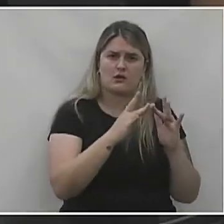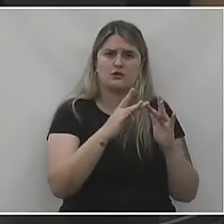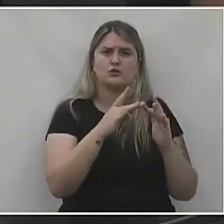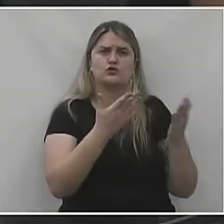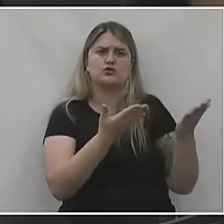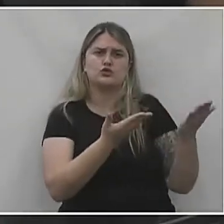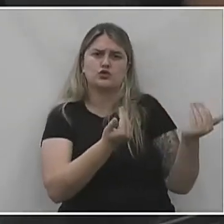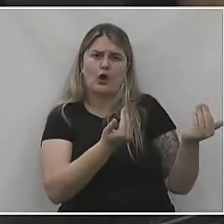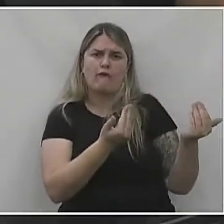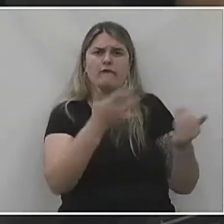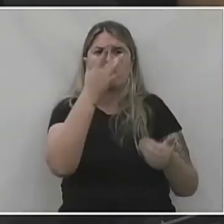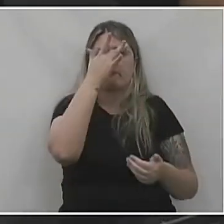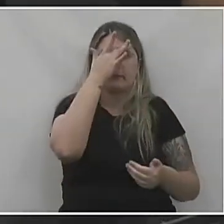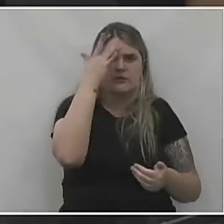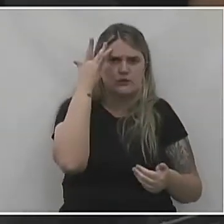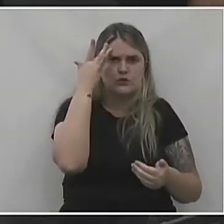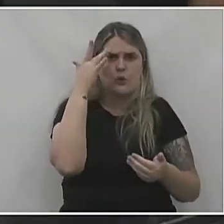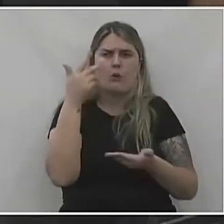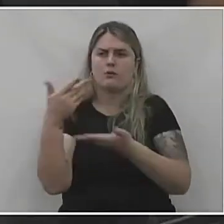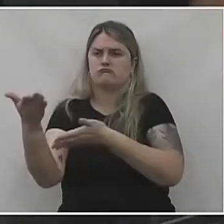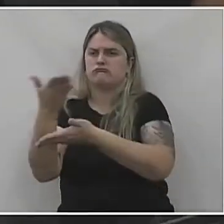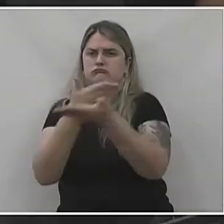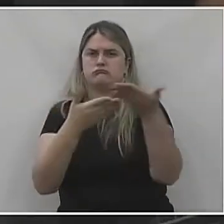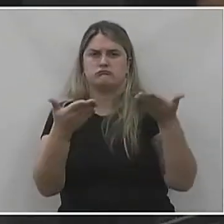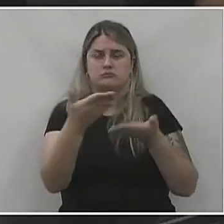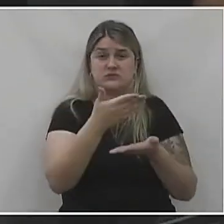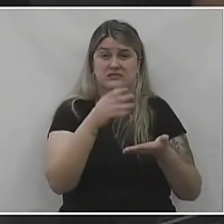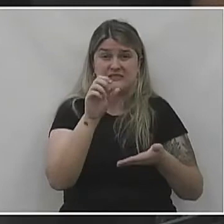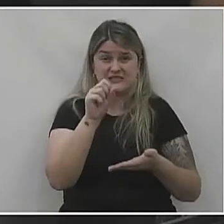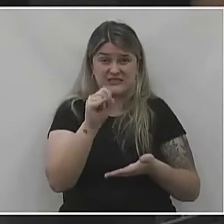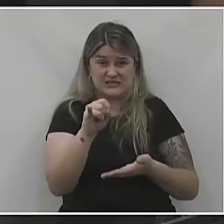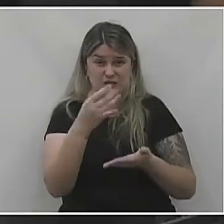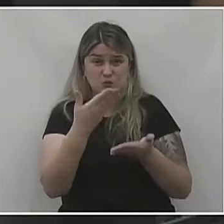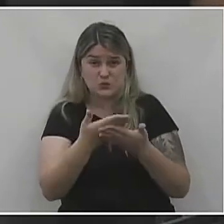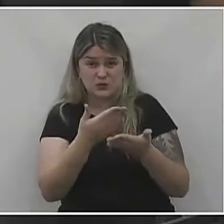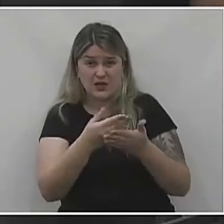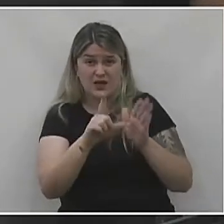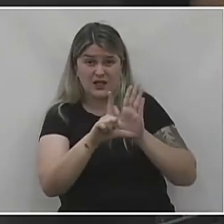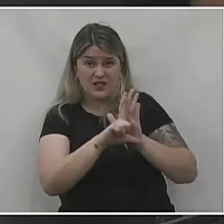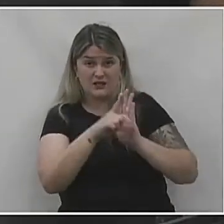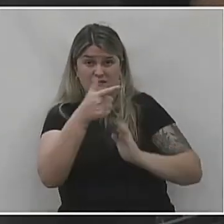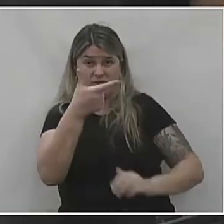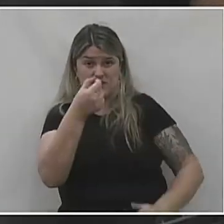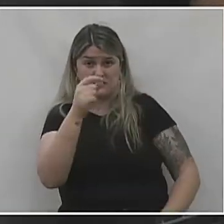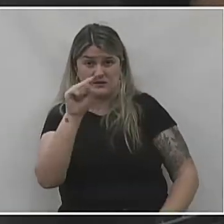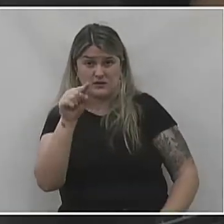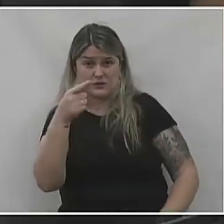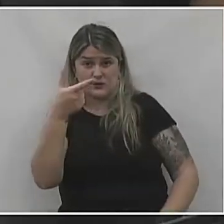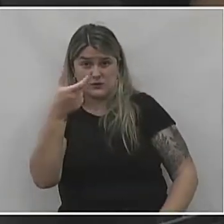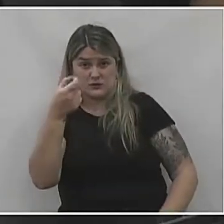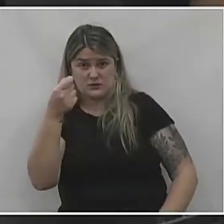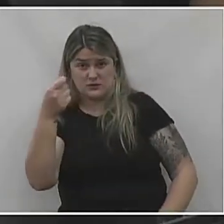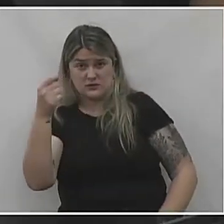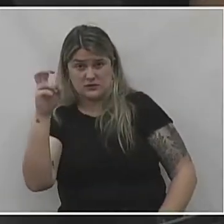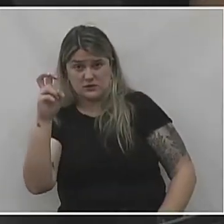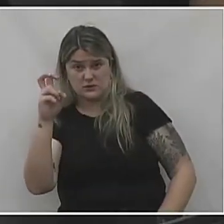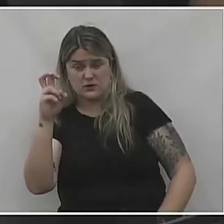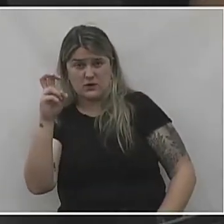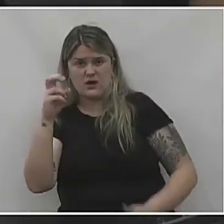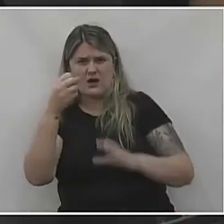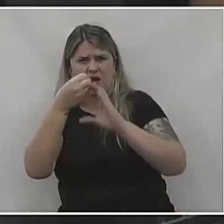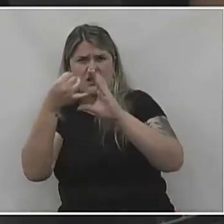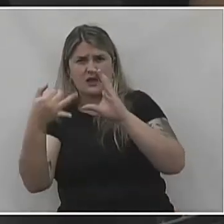é de jovens de pessoas uma com as outras você pegar a estudar essa lei 20 205 foi